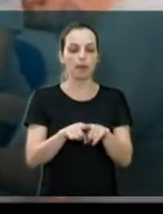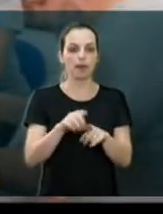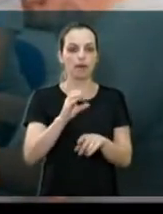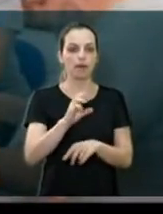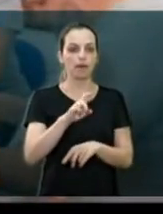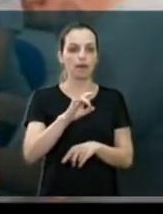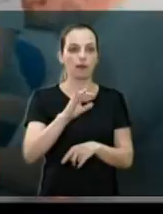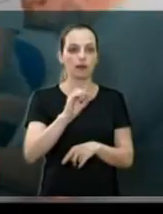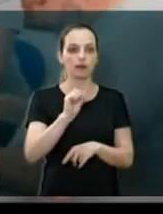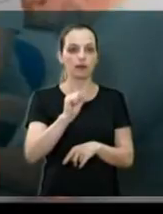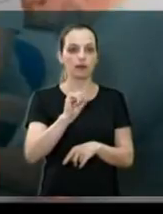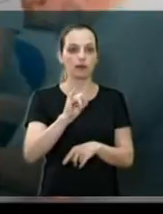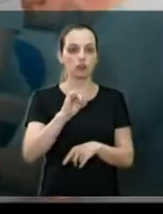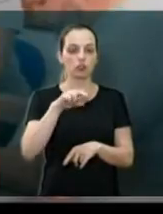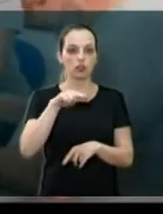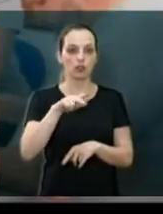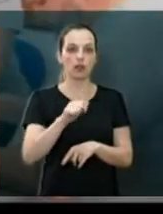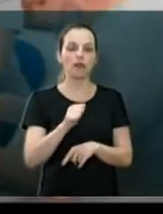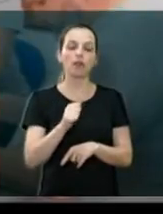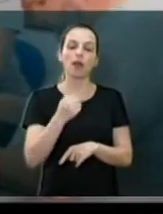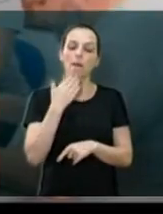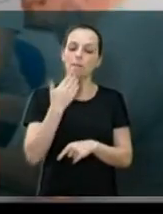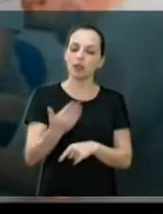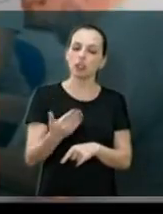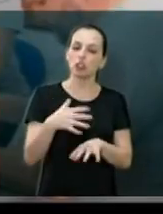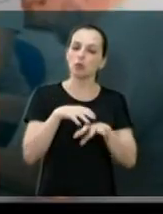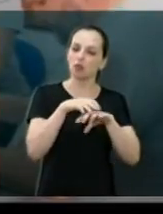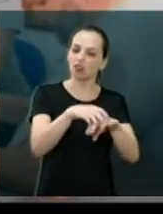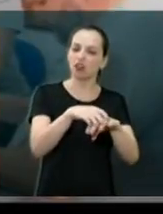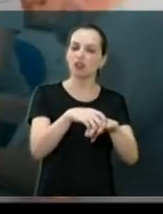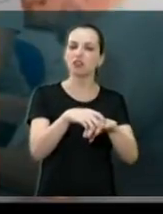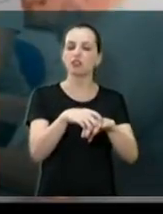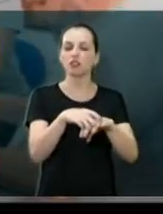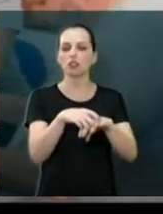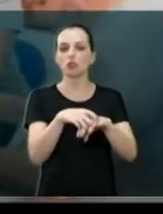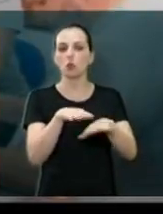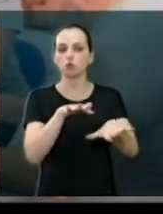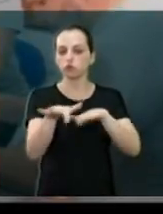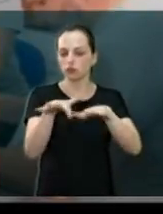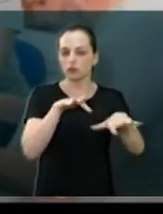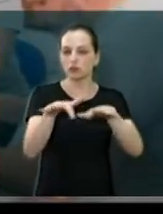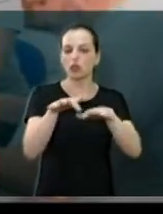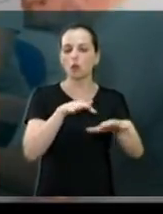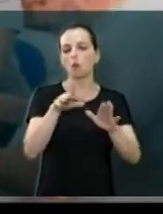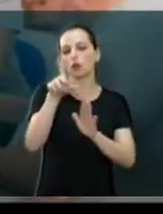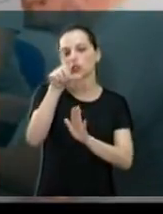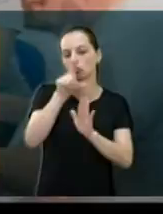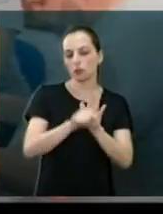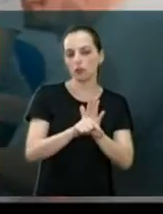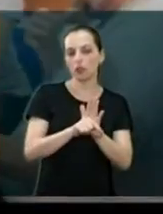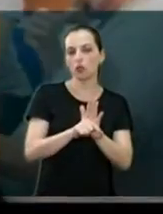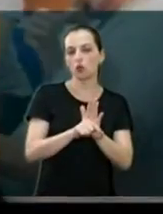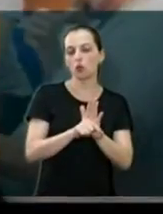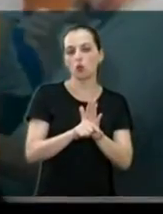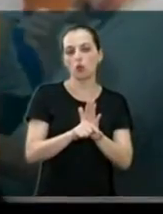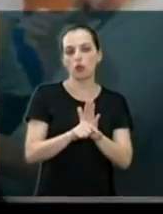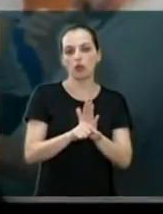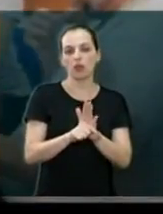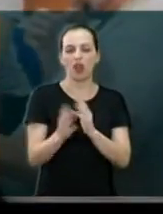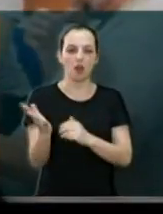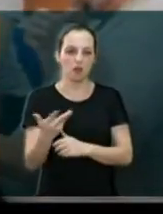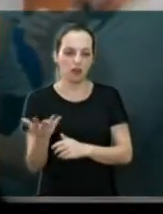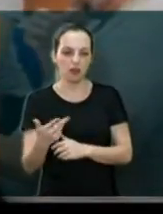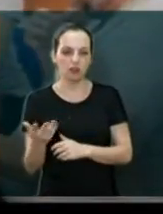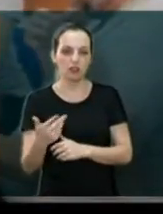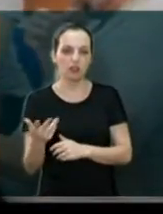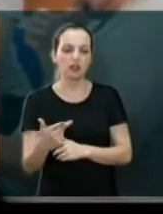Ferreira, encaminhamos demandas referentes ao trânsito e ao transporte, além de dialogar sobre a redução da velocidade permitida na Avenida Maria Antônia Camargo de